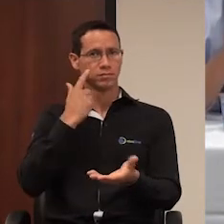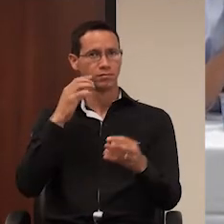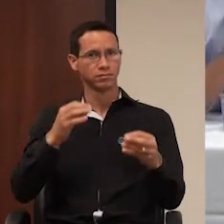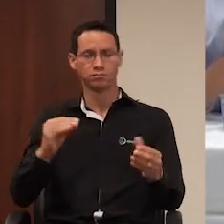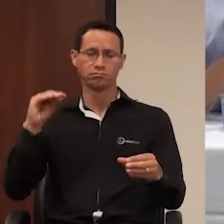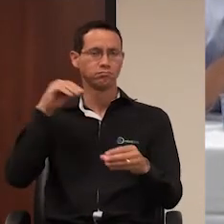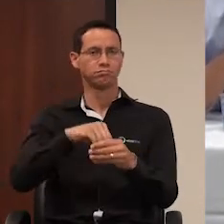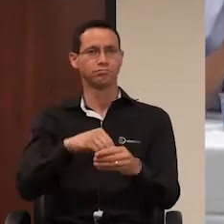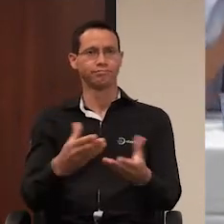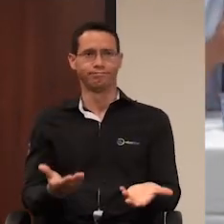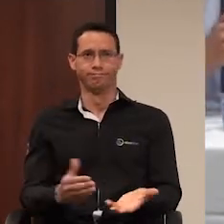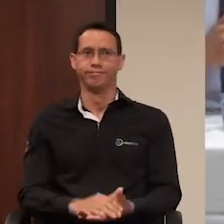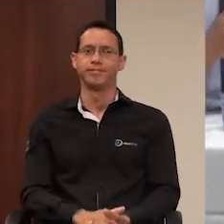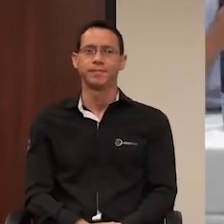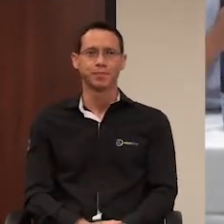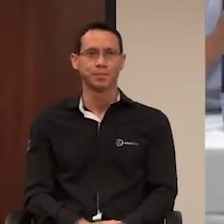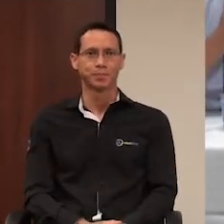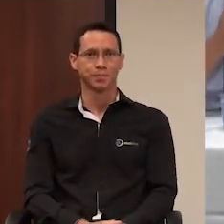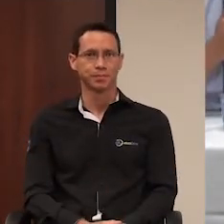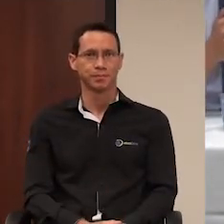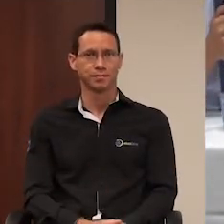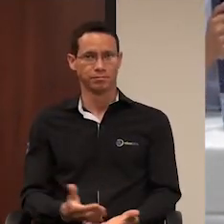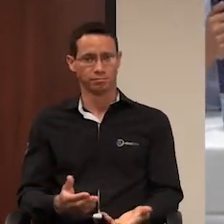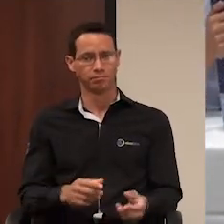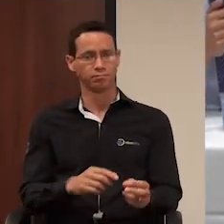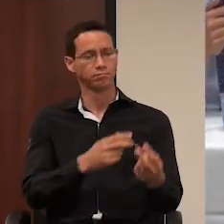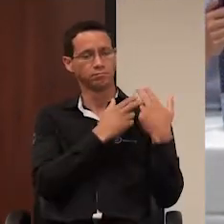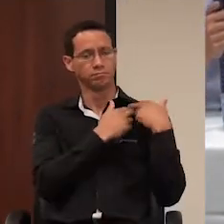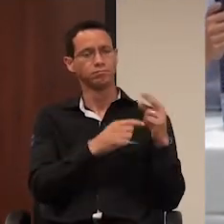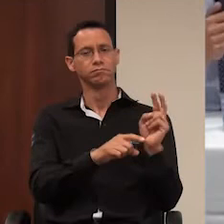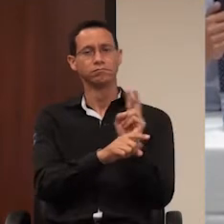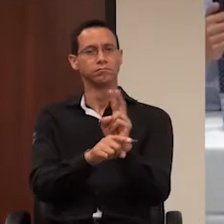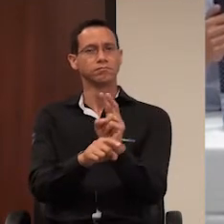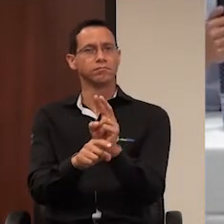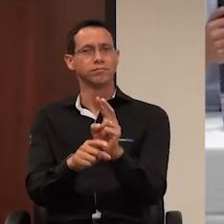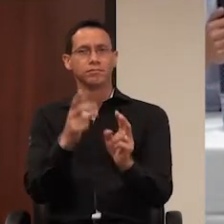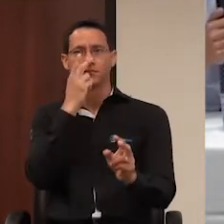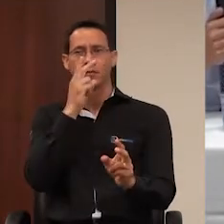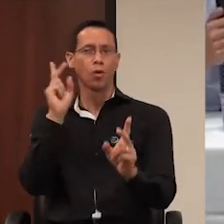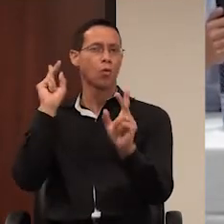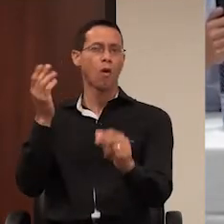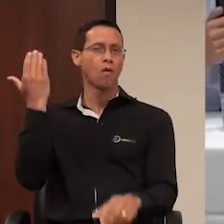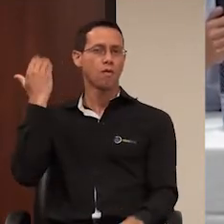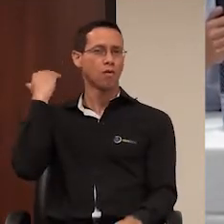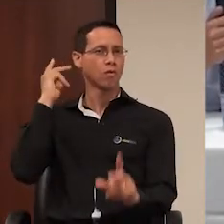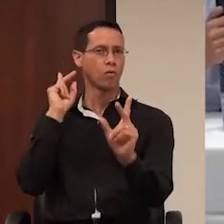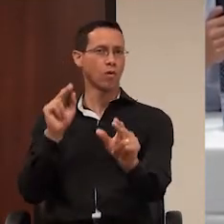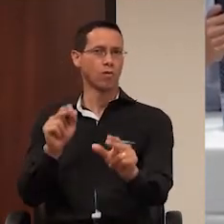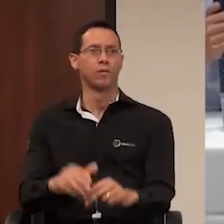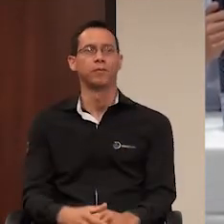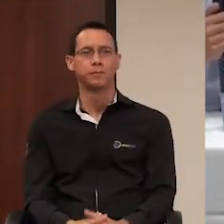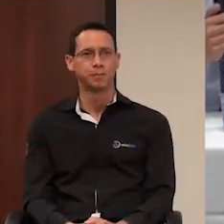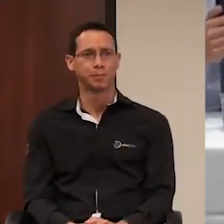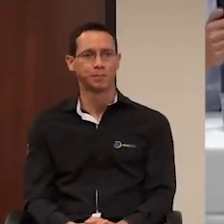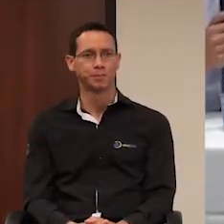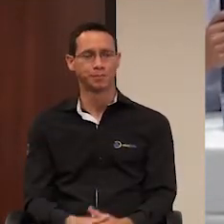Se a sentença não vai enfrentá-las, a participação do curador na vida do curatelado vai continuar sendo o que era antes. A